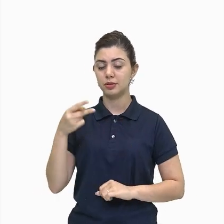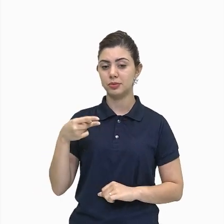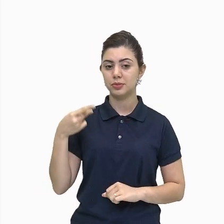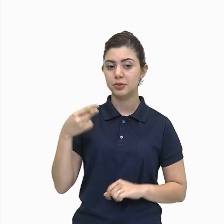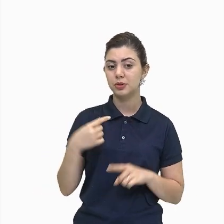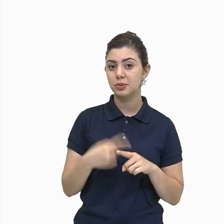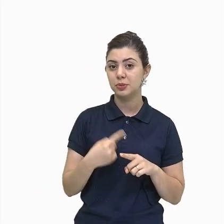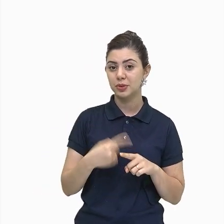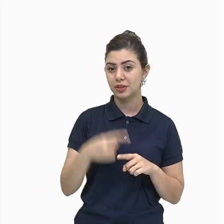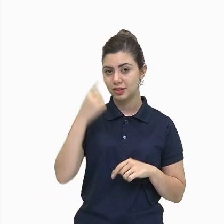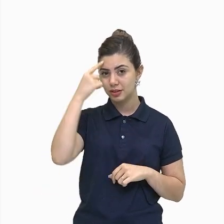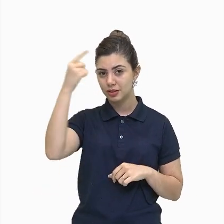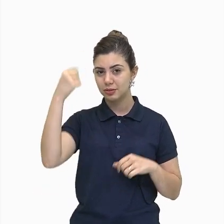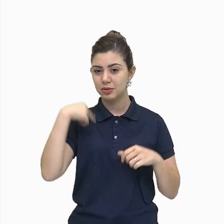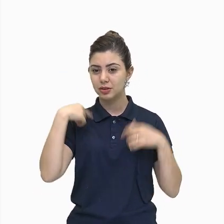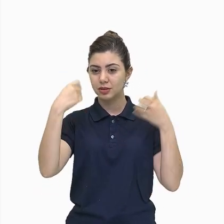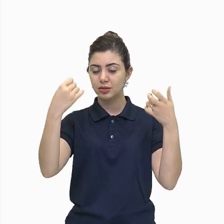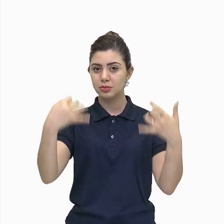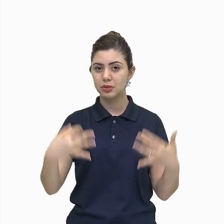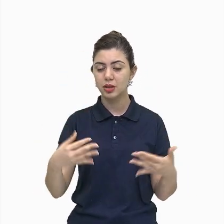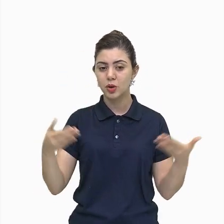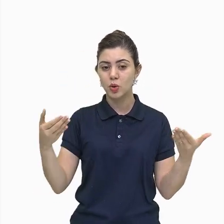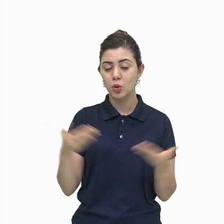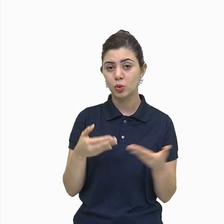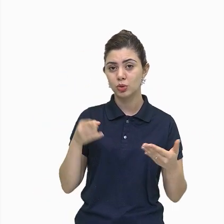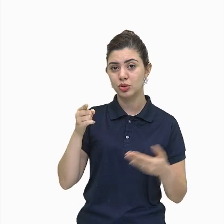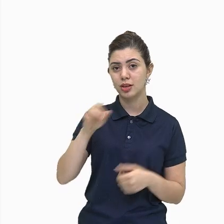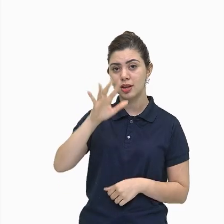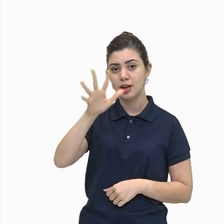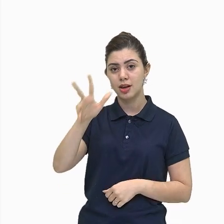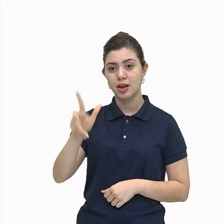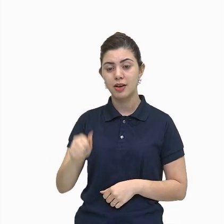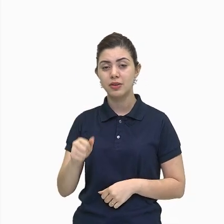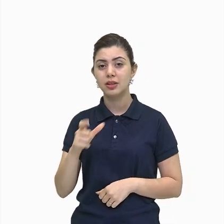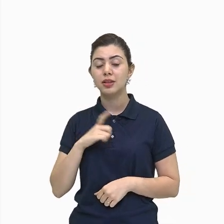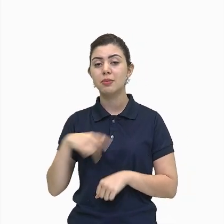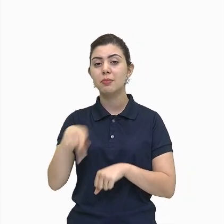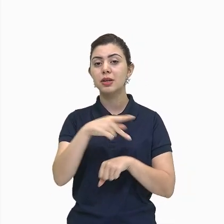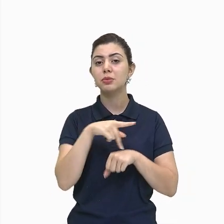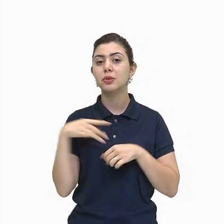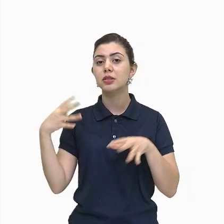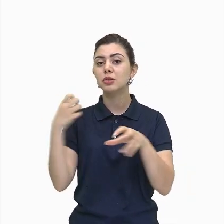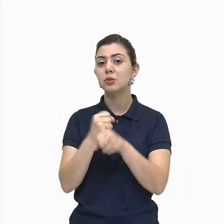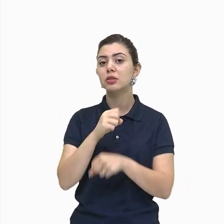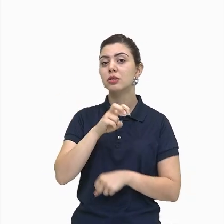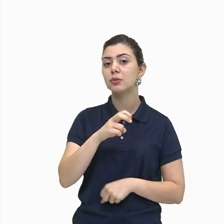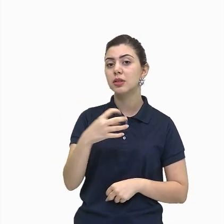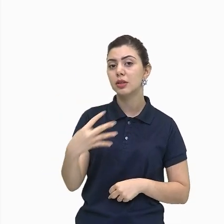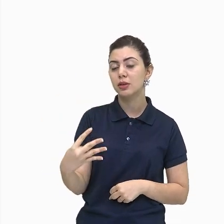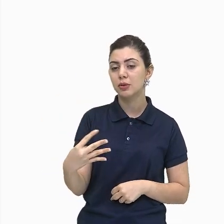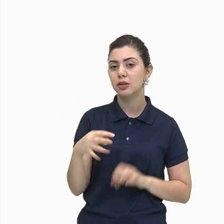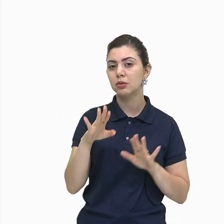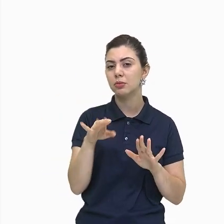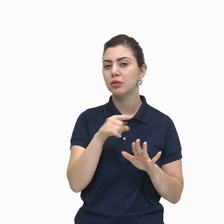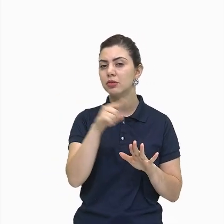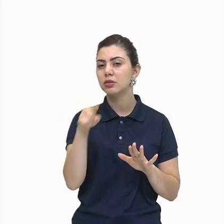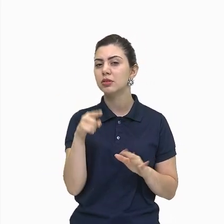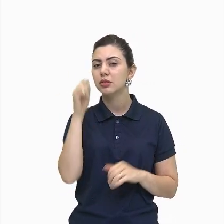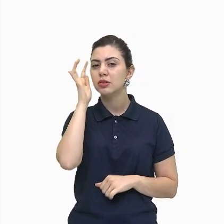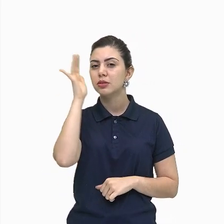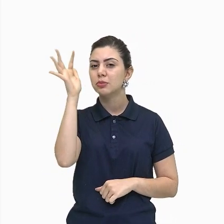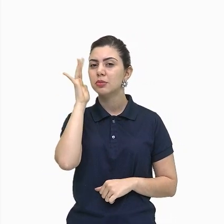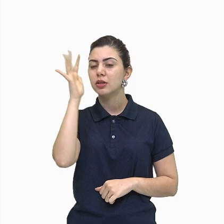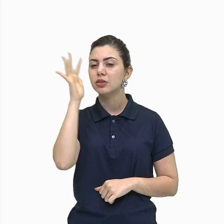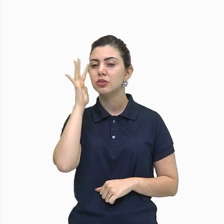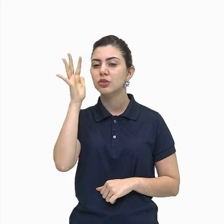Porque, como eu disse para vocês, hoje o continente africano tem 54 países. Mas você imagina, então,